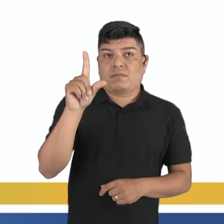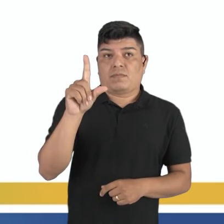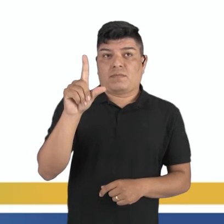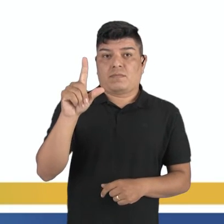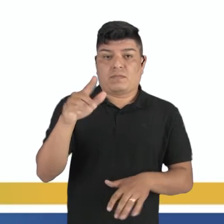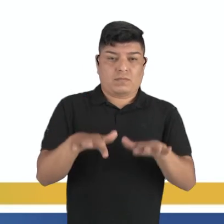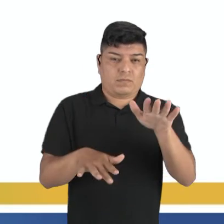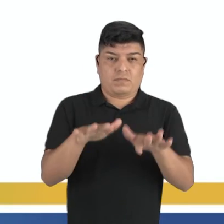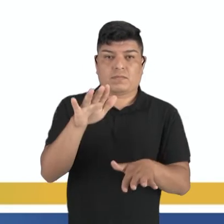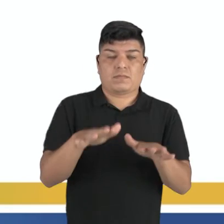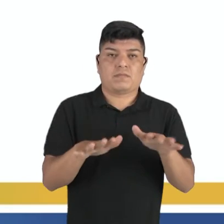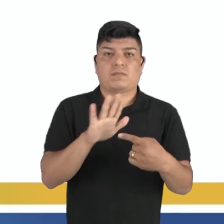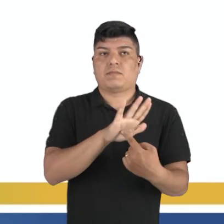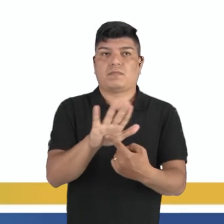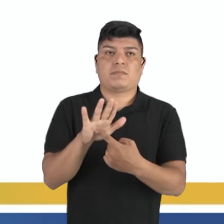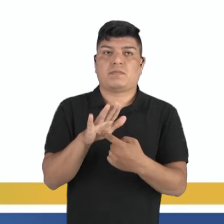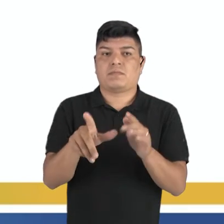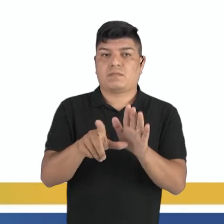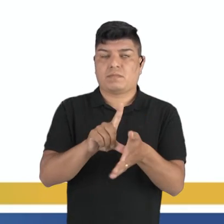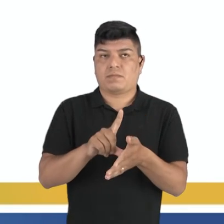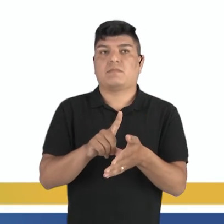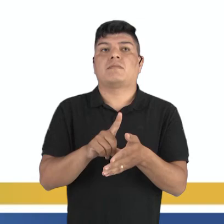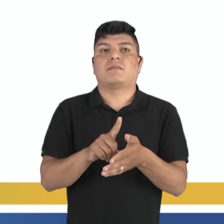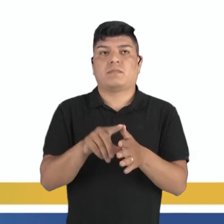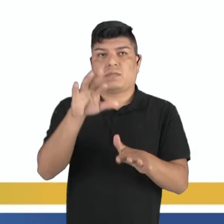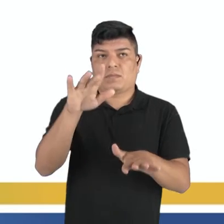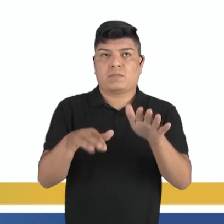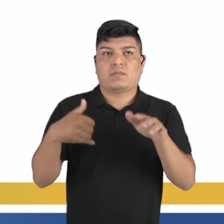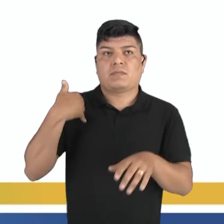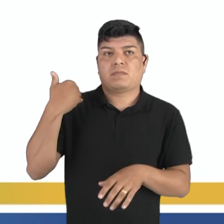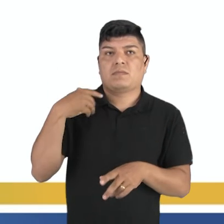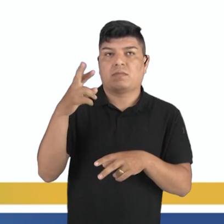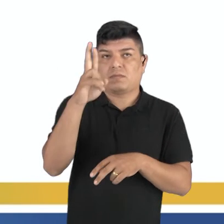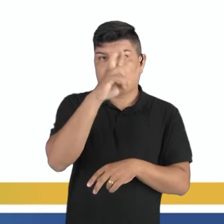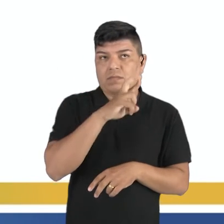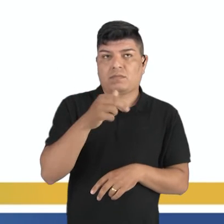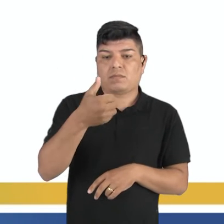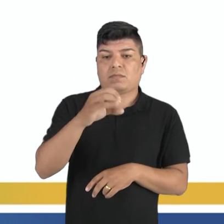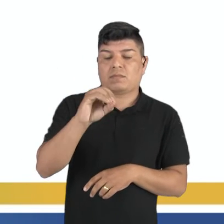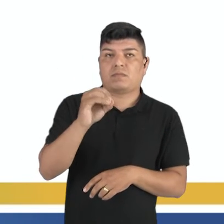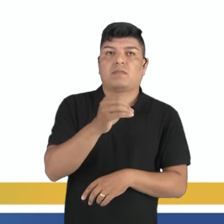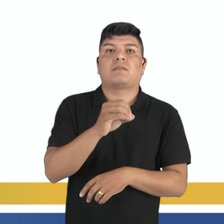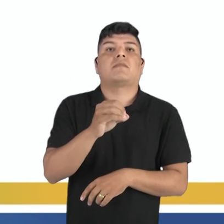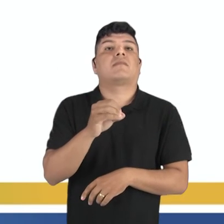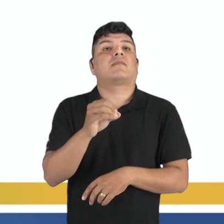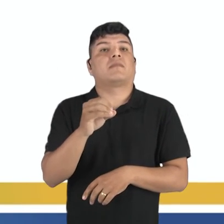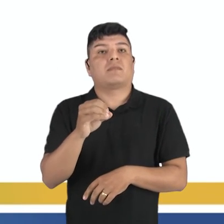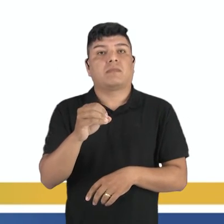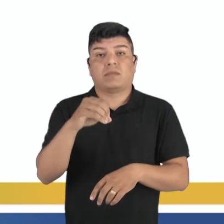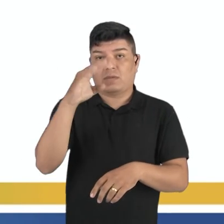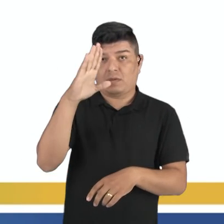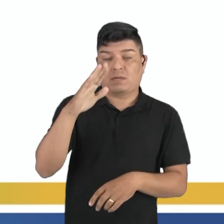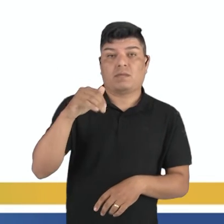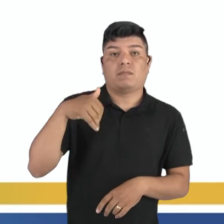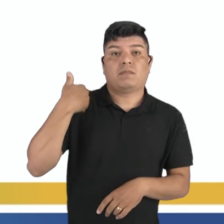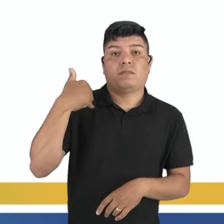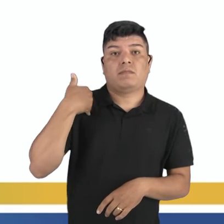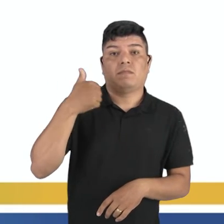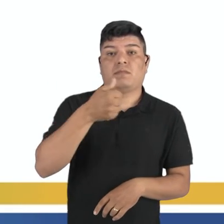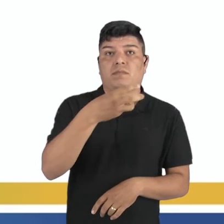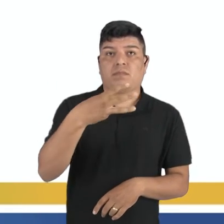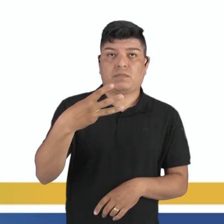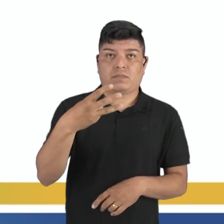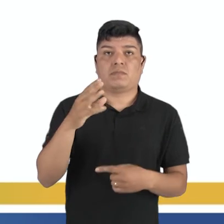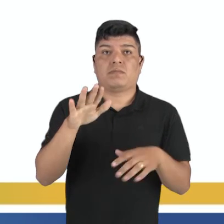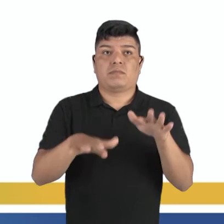quanto à amplitude, né, que nós mencionamos anteriormente, a menor idade observada é 10 anos e a maior é 13, né? Então, essa